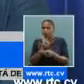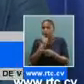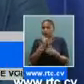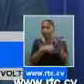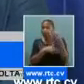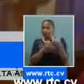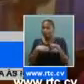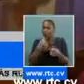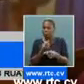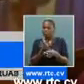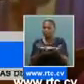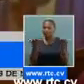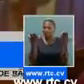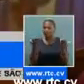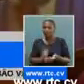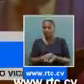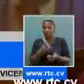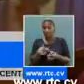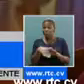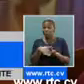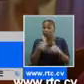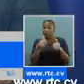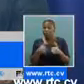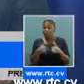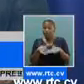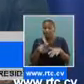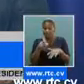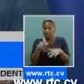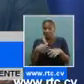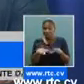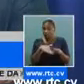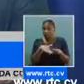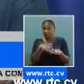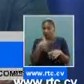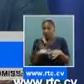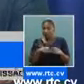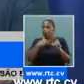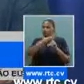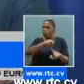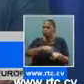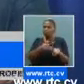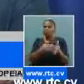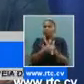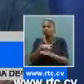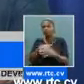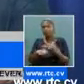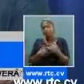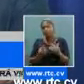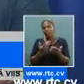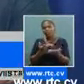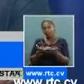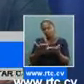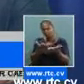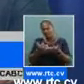bandeira de cada vez menos estar lá já é muito bom mas já estamos lá vamos ter que batalhar e fazer tudo para trazer